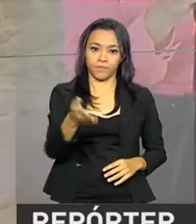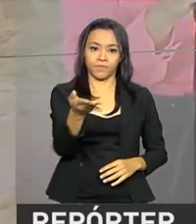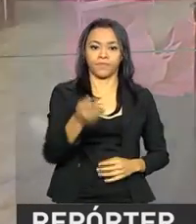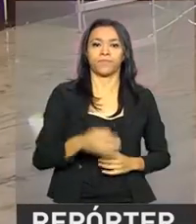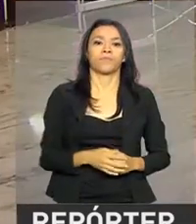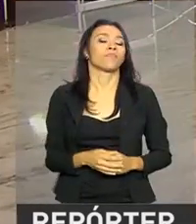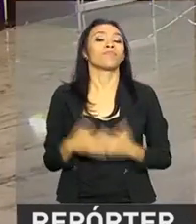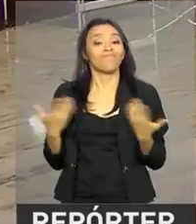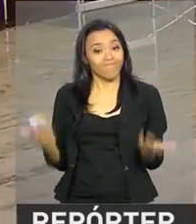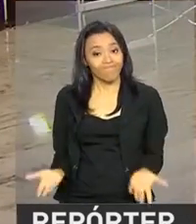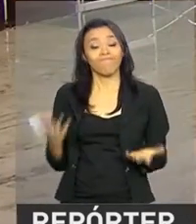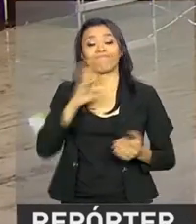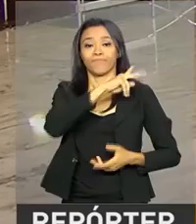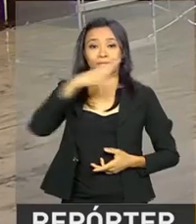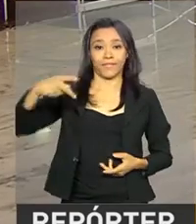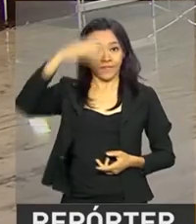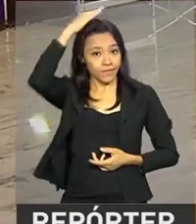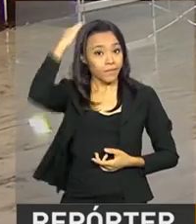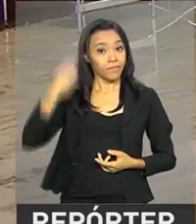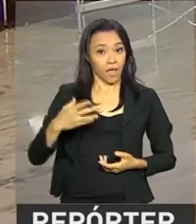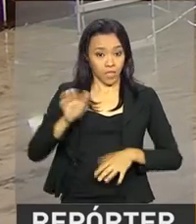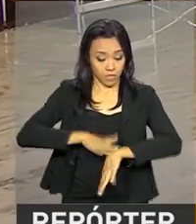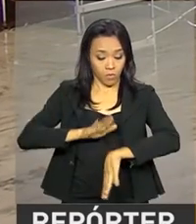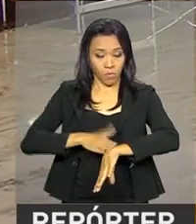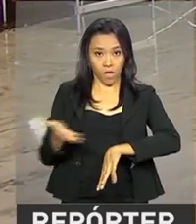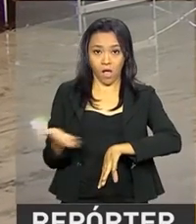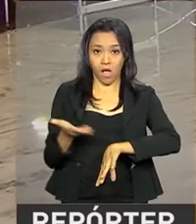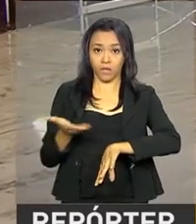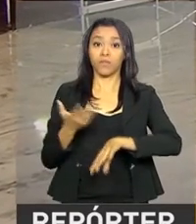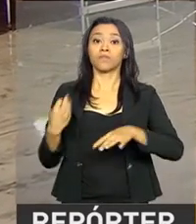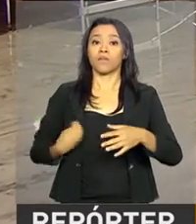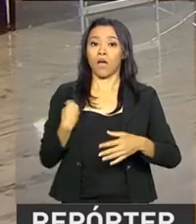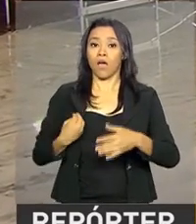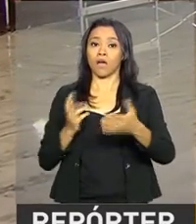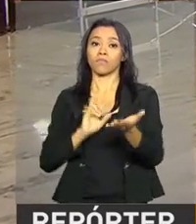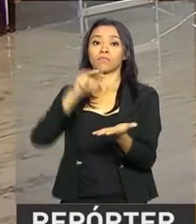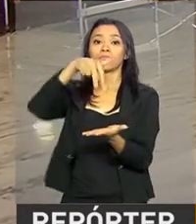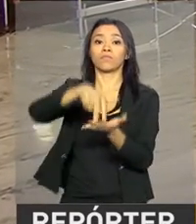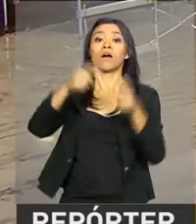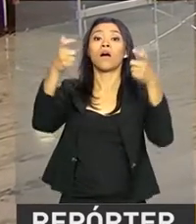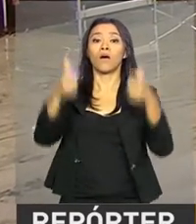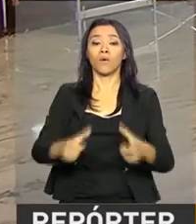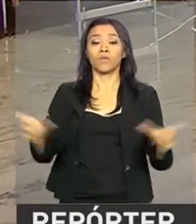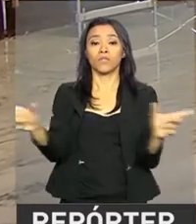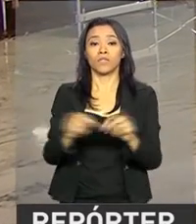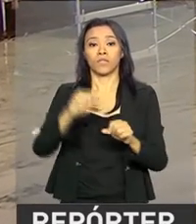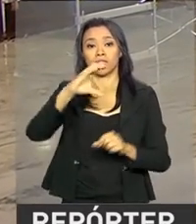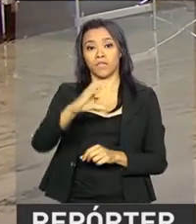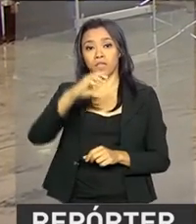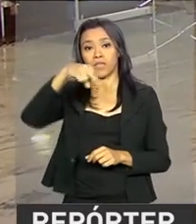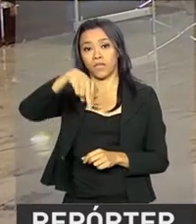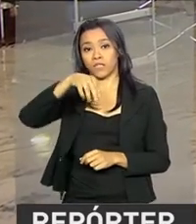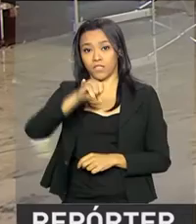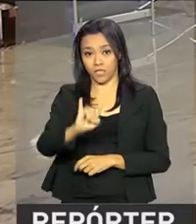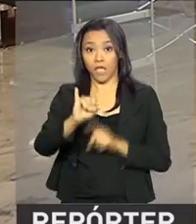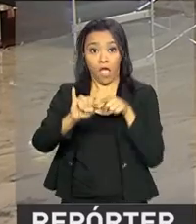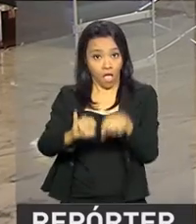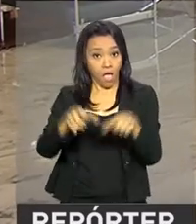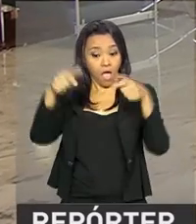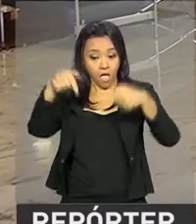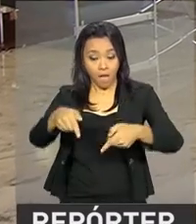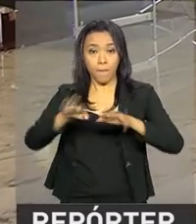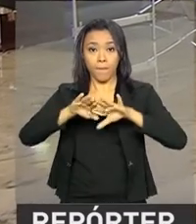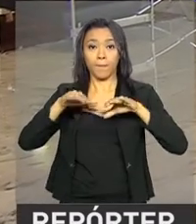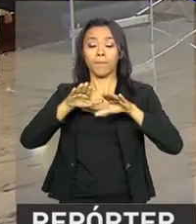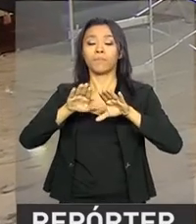o presidente michel temer está neste momento na sede da confederação nacional da indústria cni em brasília onde ele participa desse seminário sobre infraestrutura